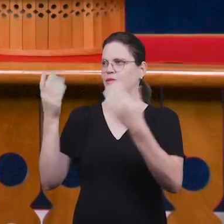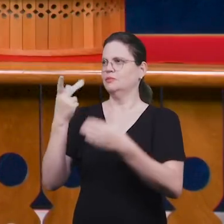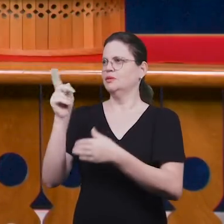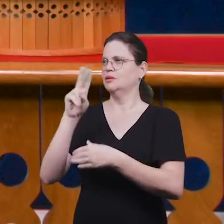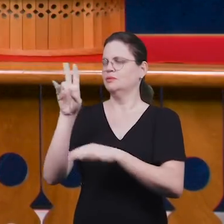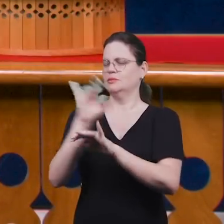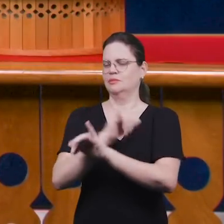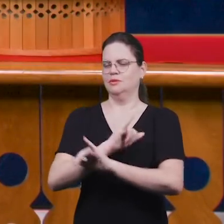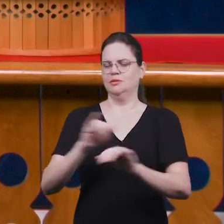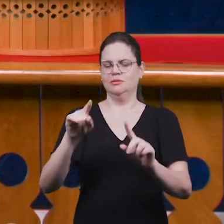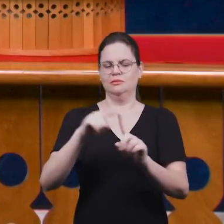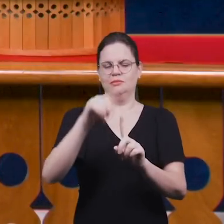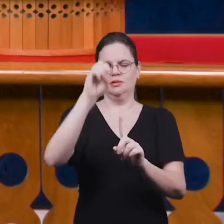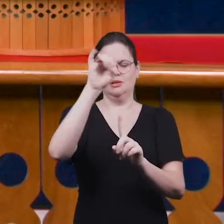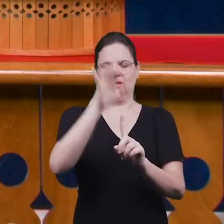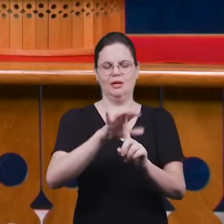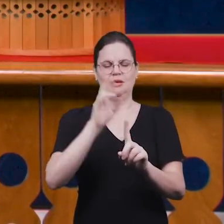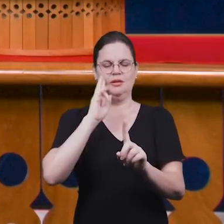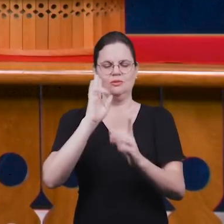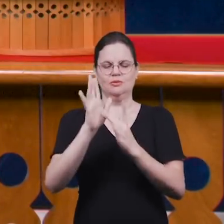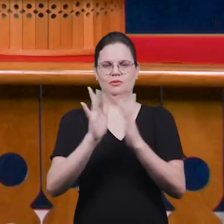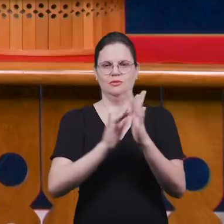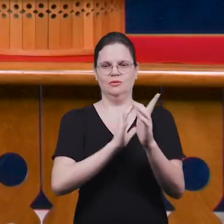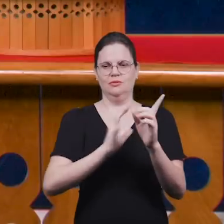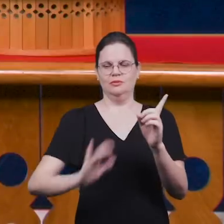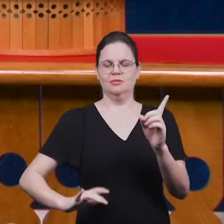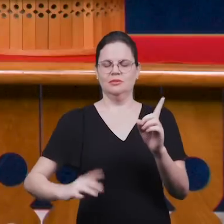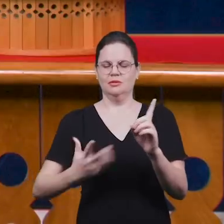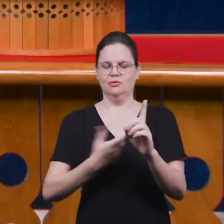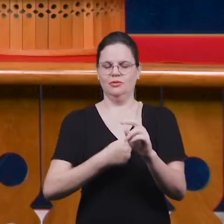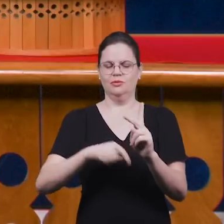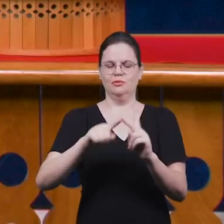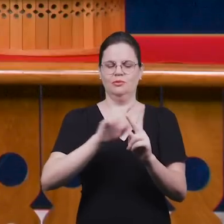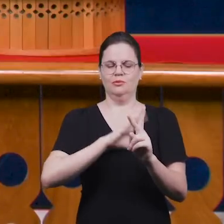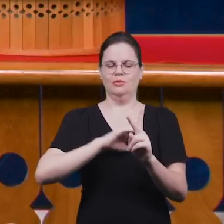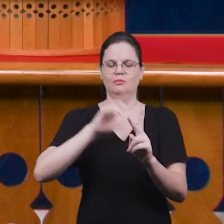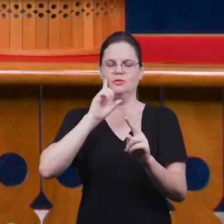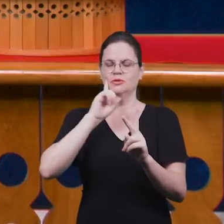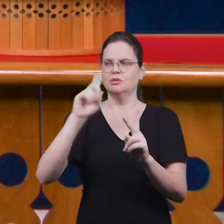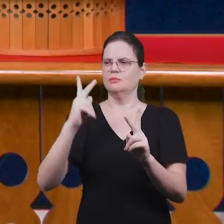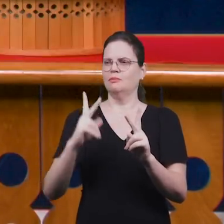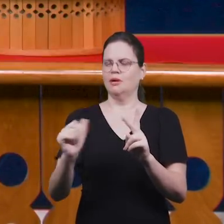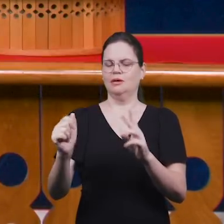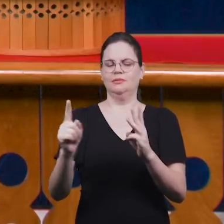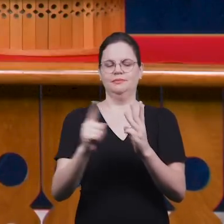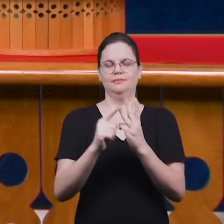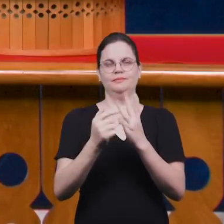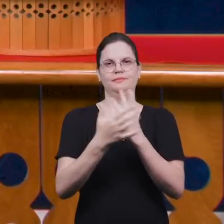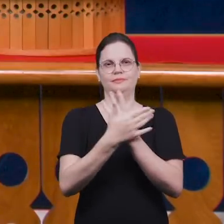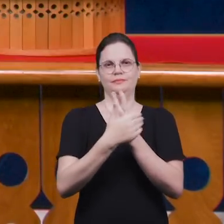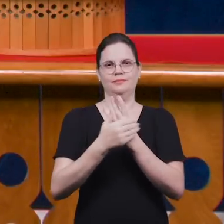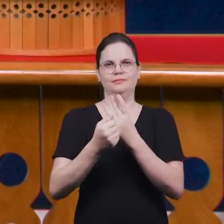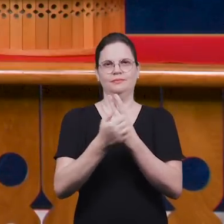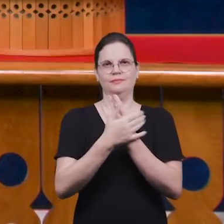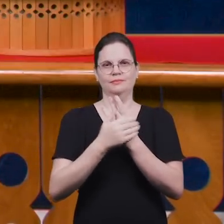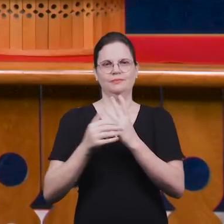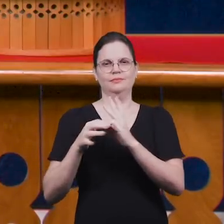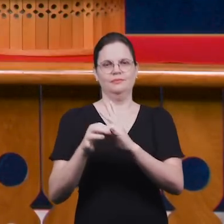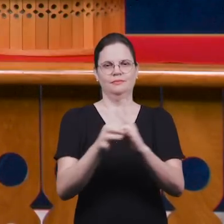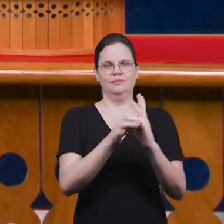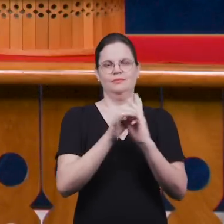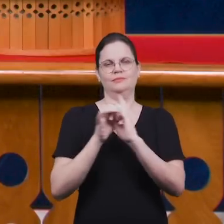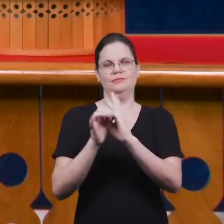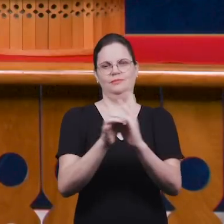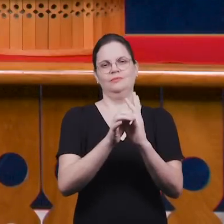e em Teu nome nós dizemos que a graça redentora do Senhor Jesus, o amor sublime do Deus Pai, as